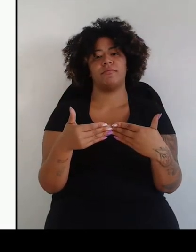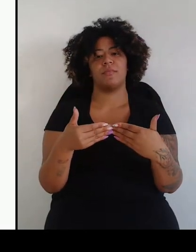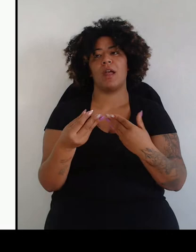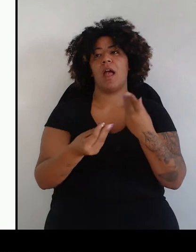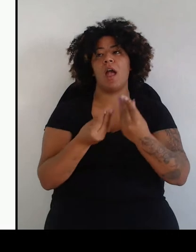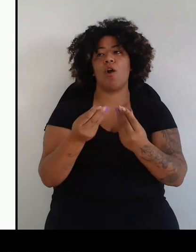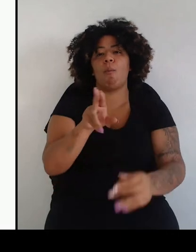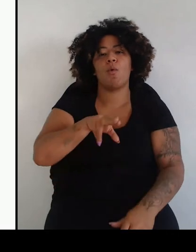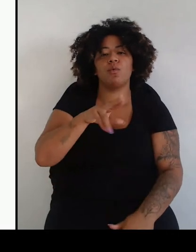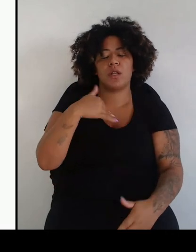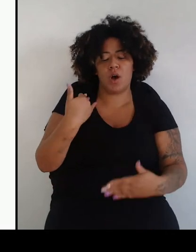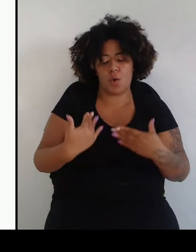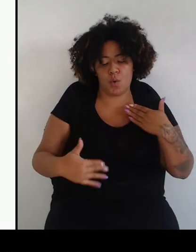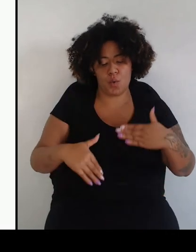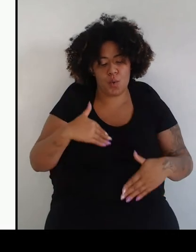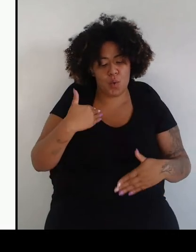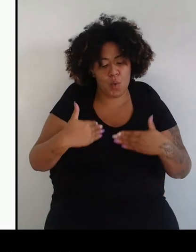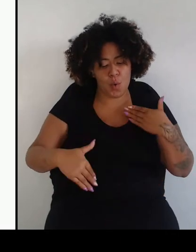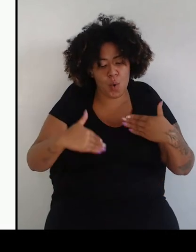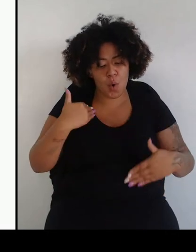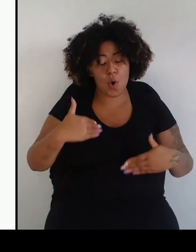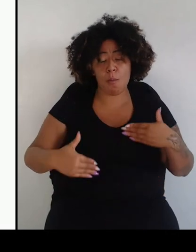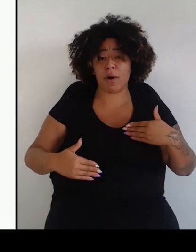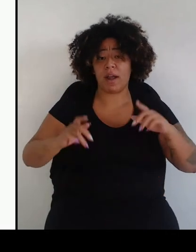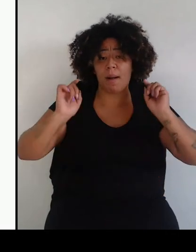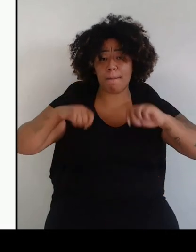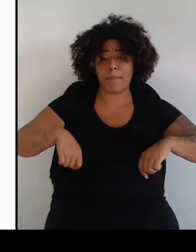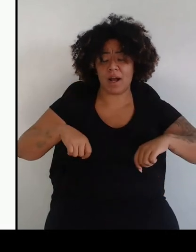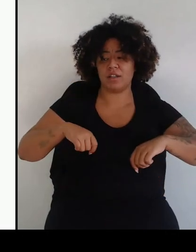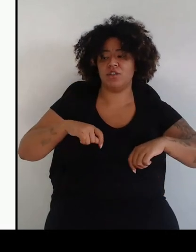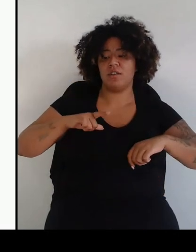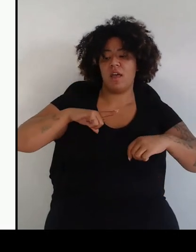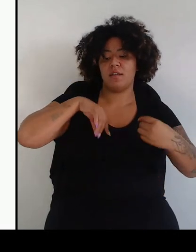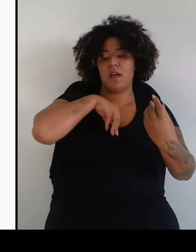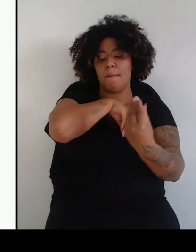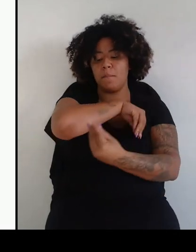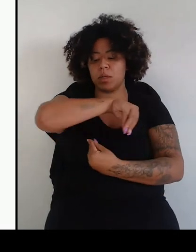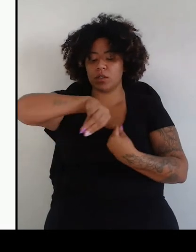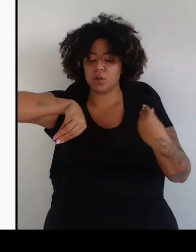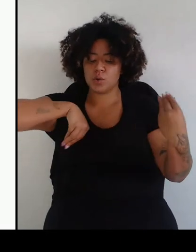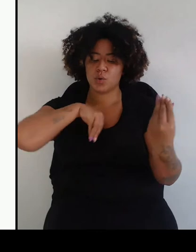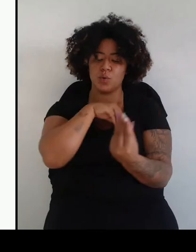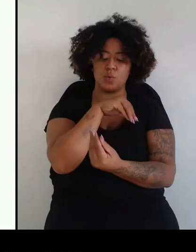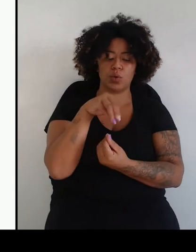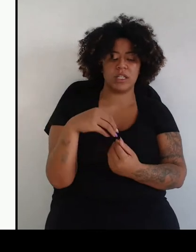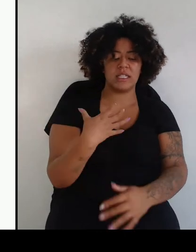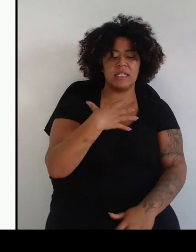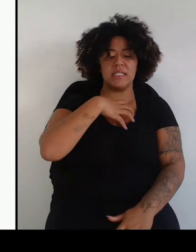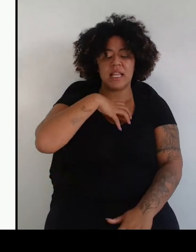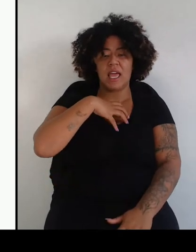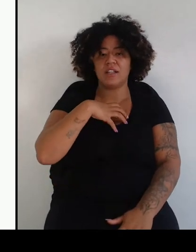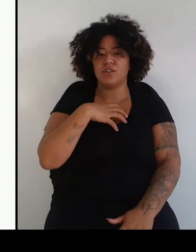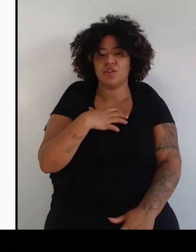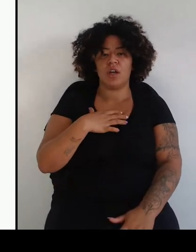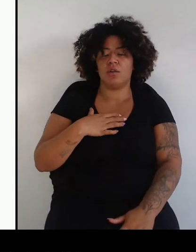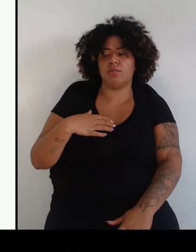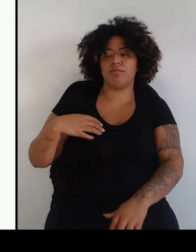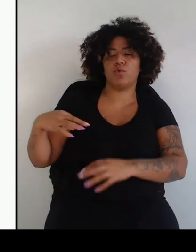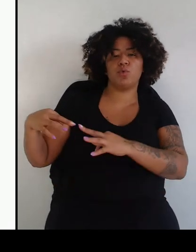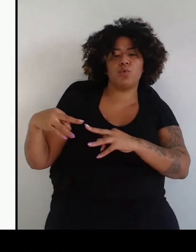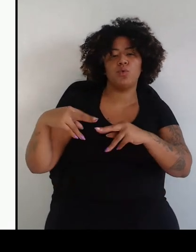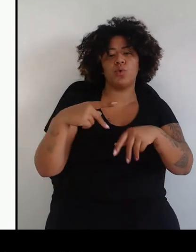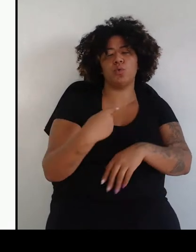no seu ponto alto de vitalidade que é também o ponto em que o corpo se dissolve no